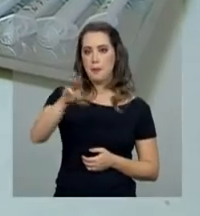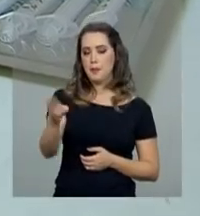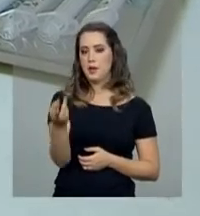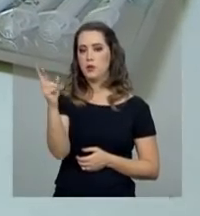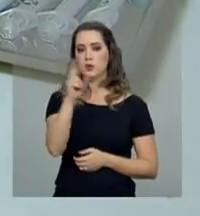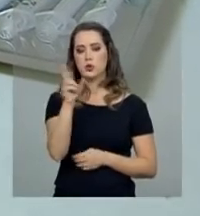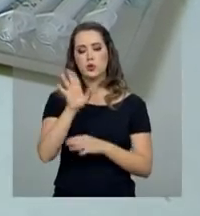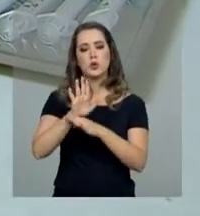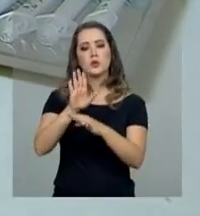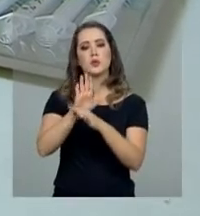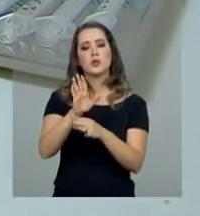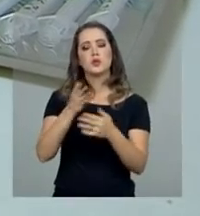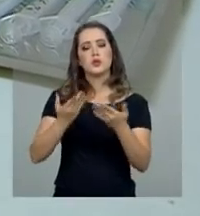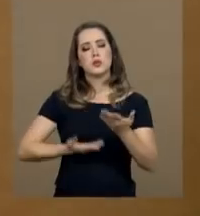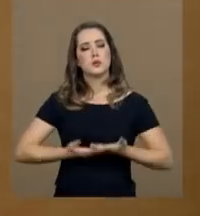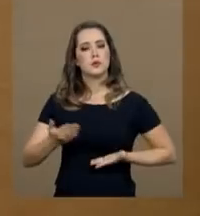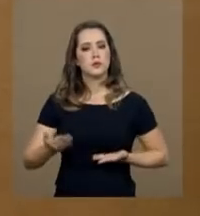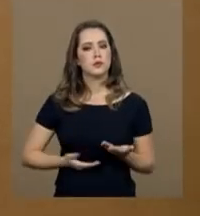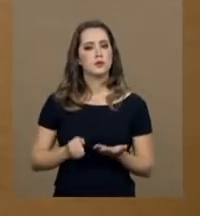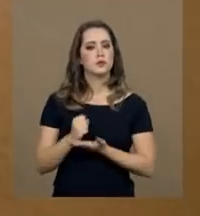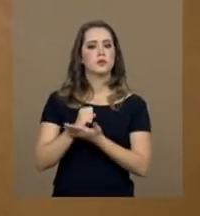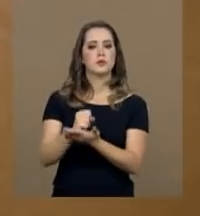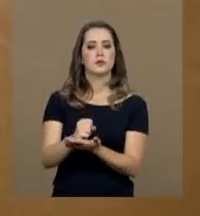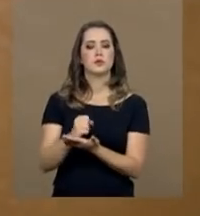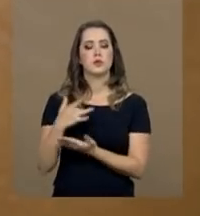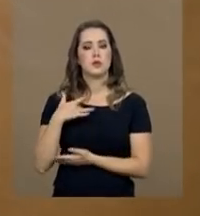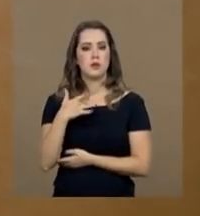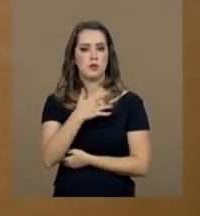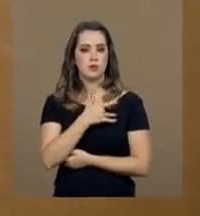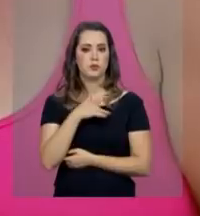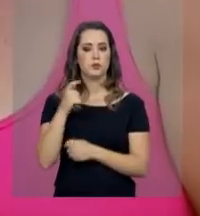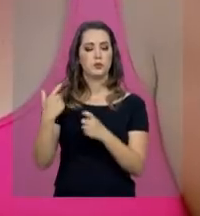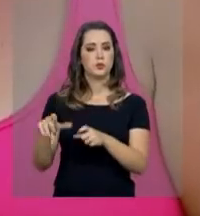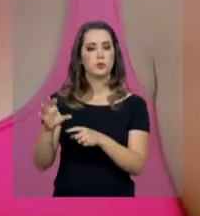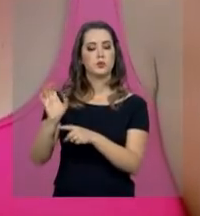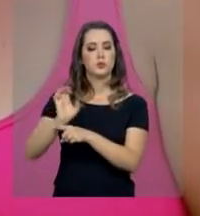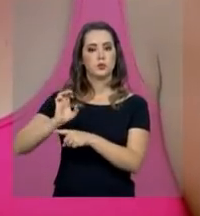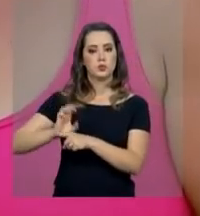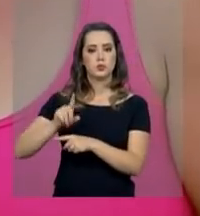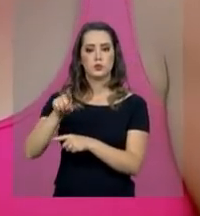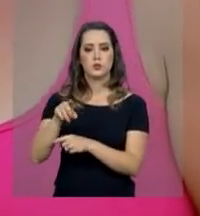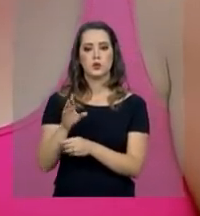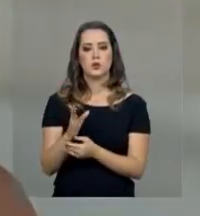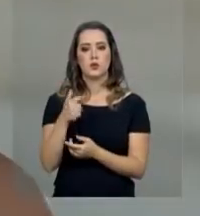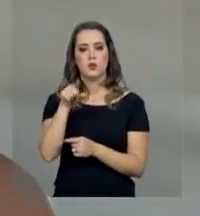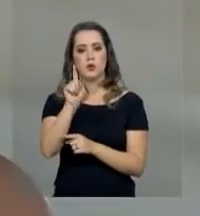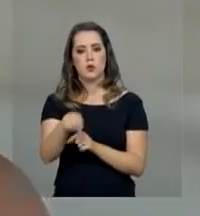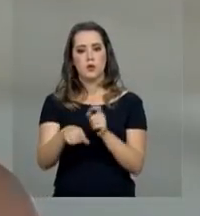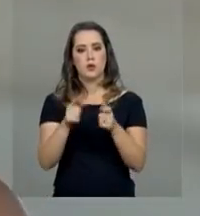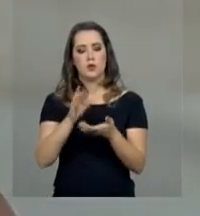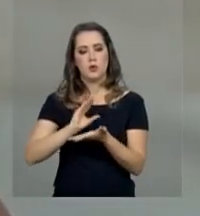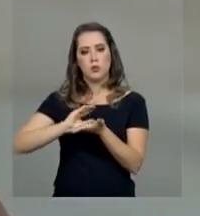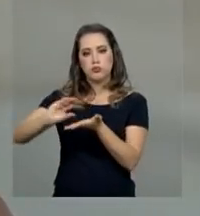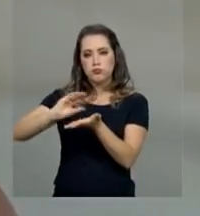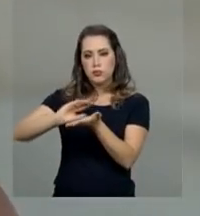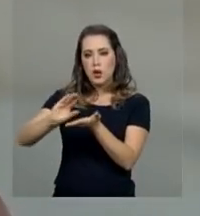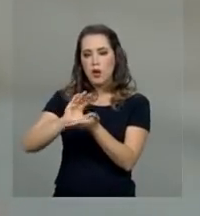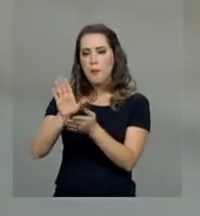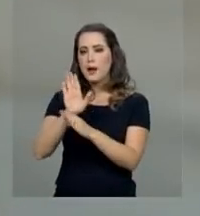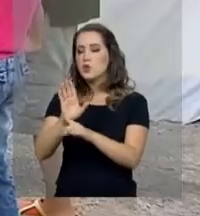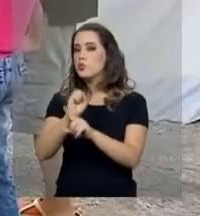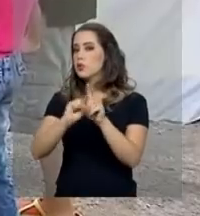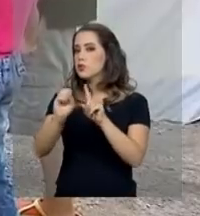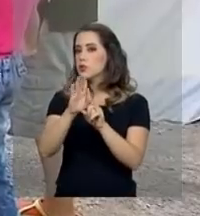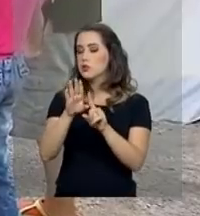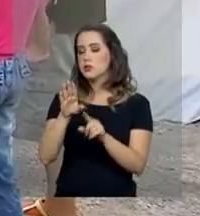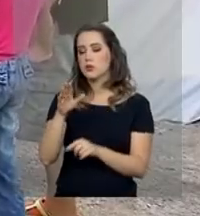para reforçar os serviços oferecidos pelo Sistema Único de Saúde no estado. Para assistência social, foram repassados só em